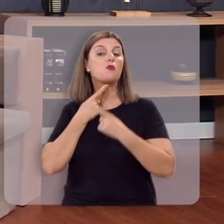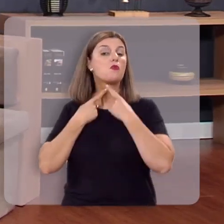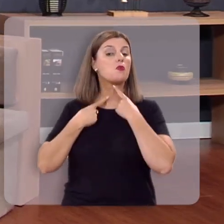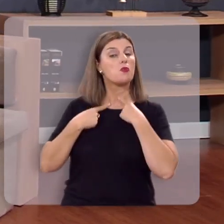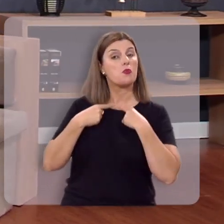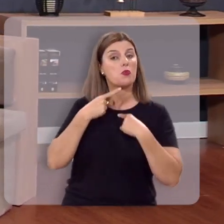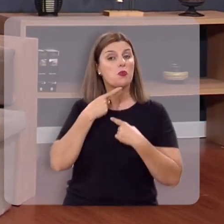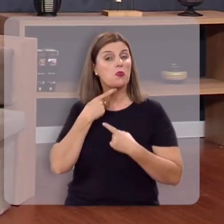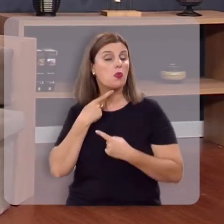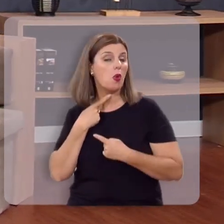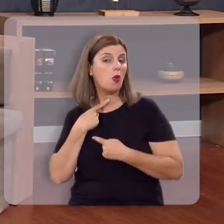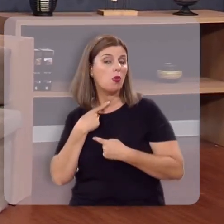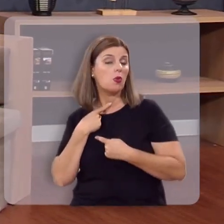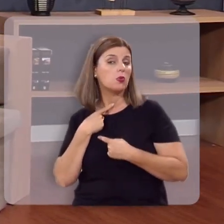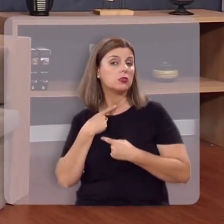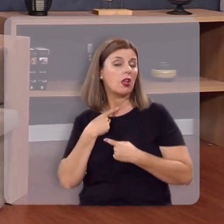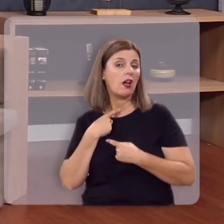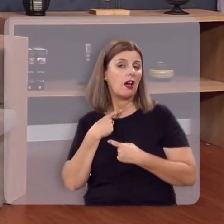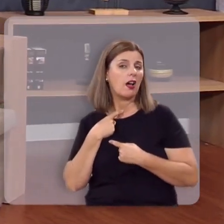desejos